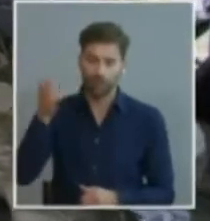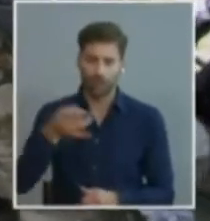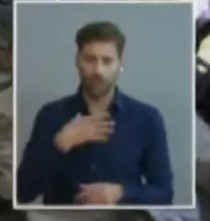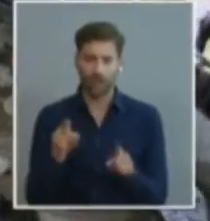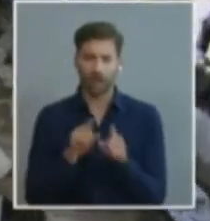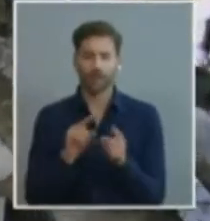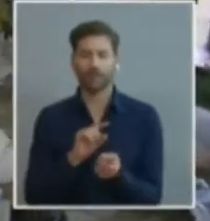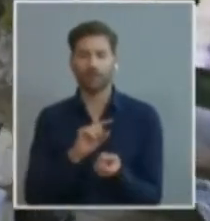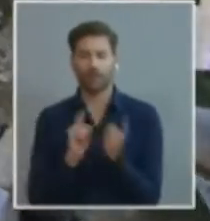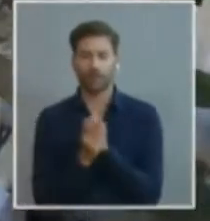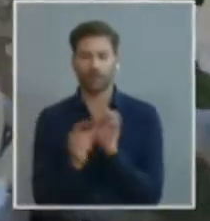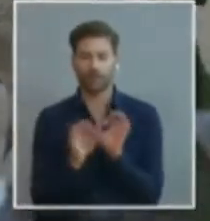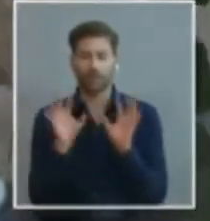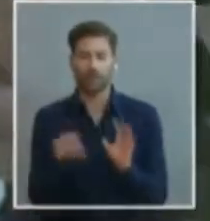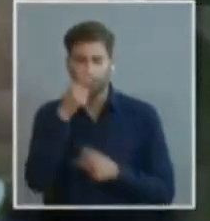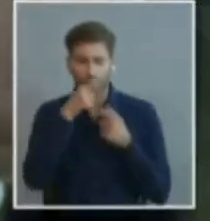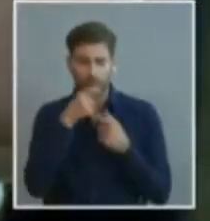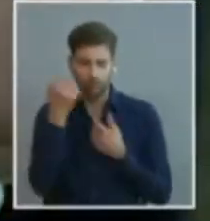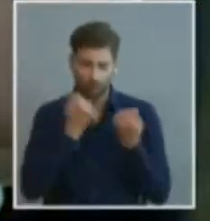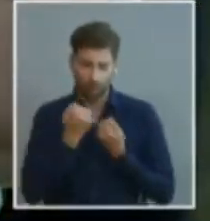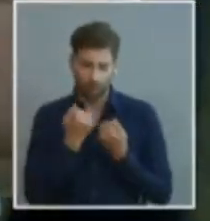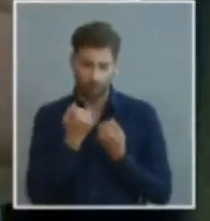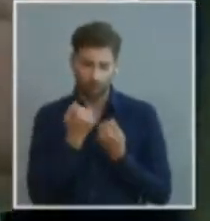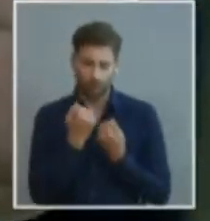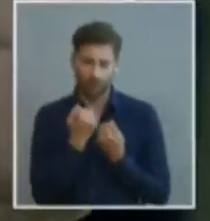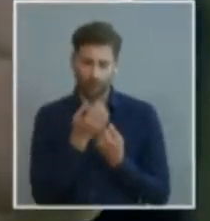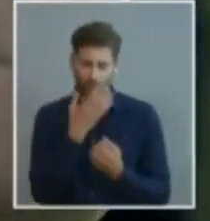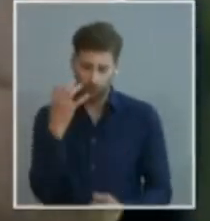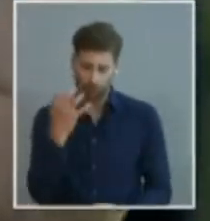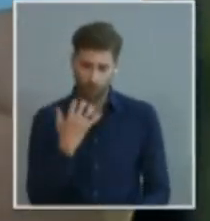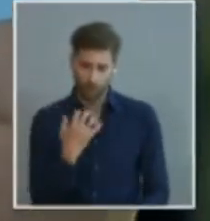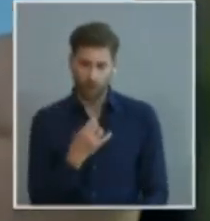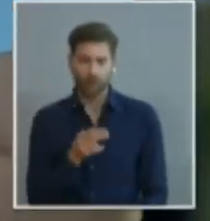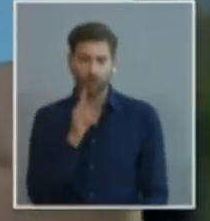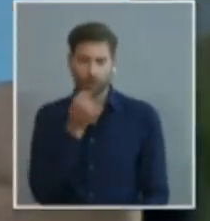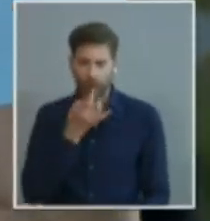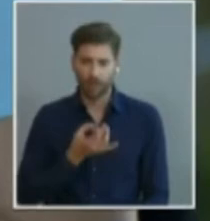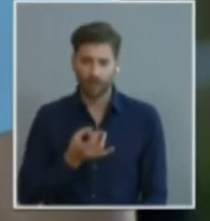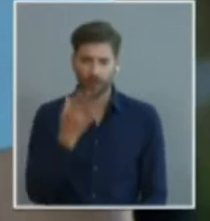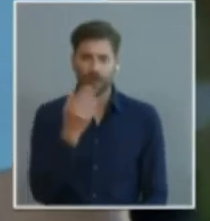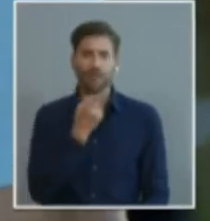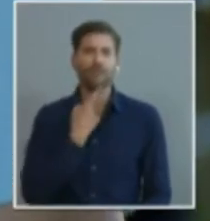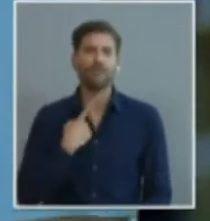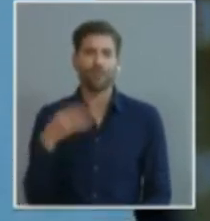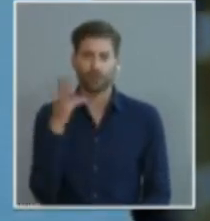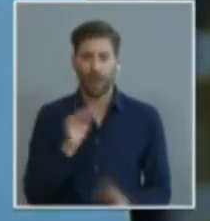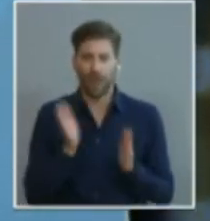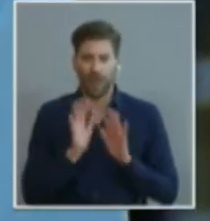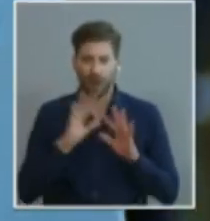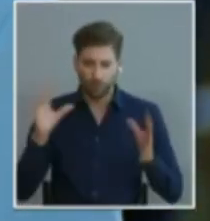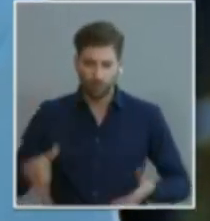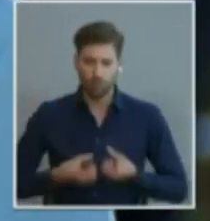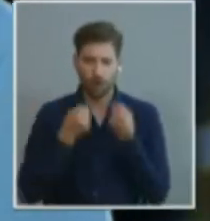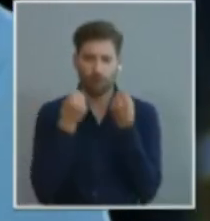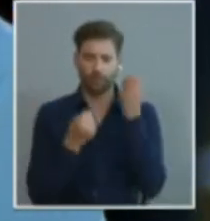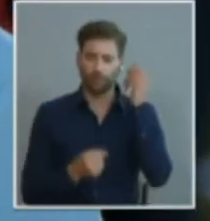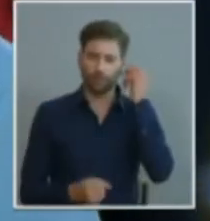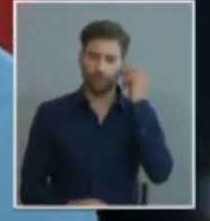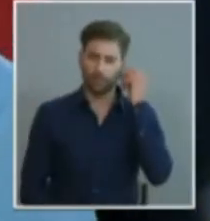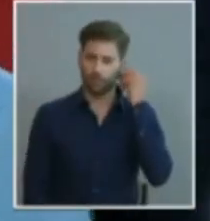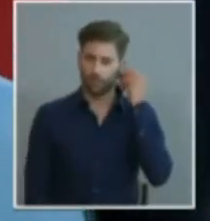nós perdoamos a quem nos tem ofendido. E não nos deixeis cair em tentação, mas livrai-nos do mal.